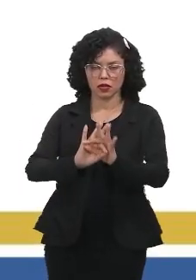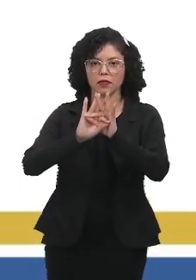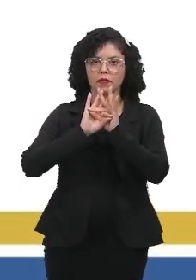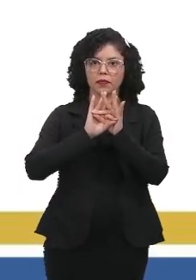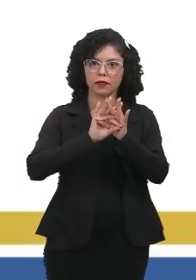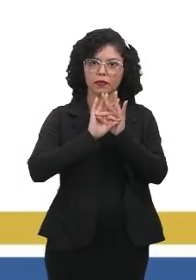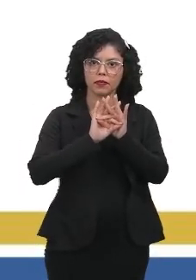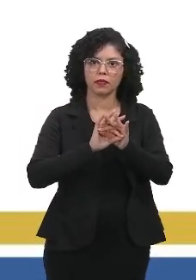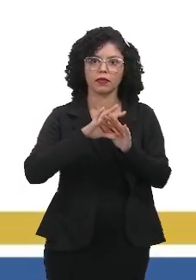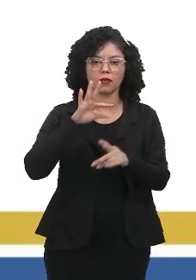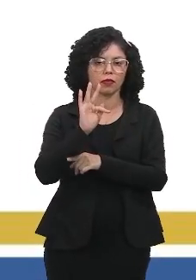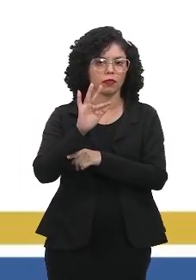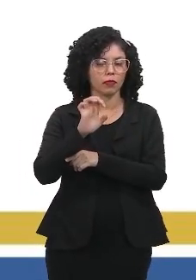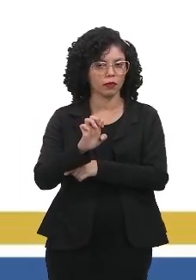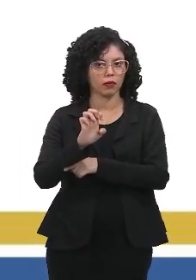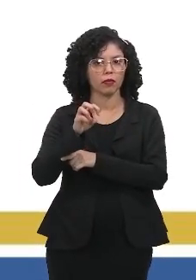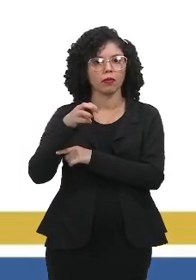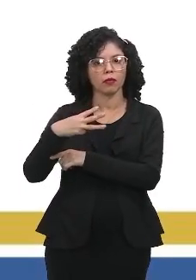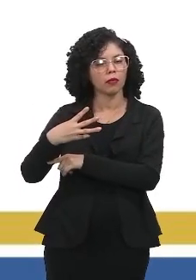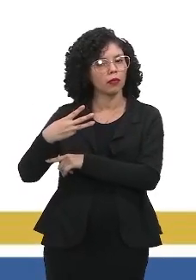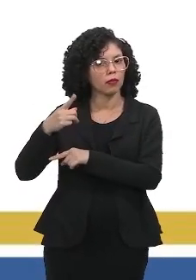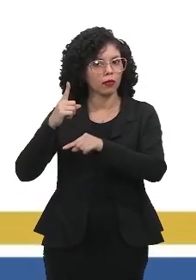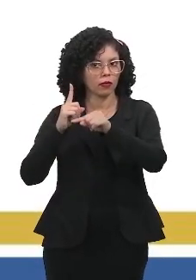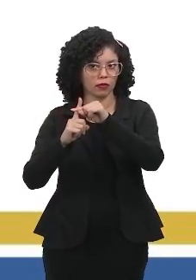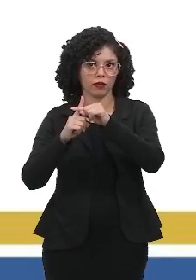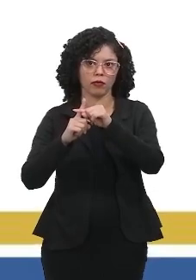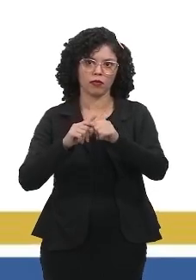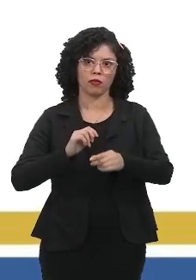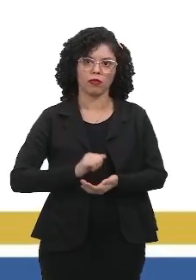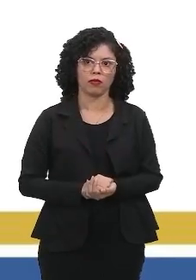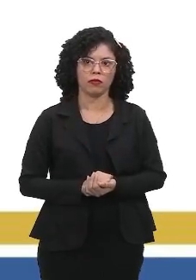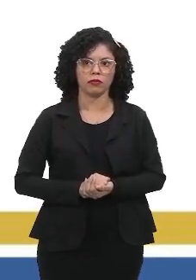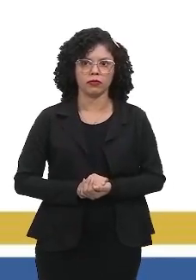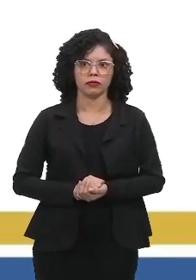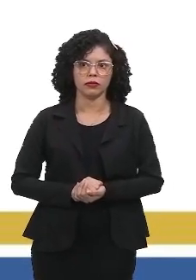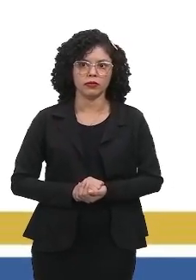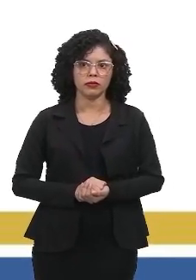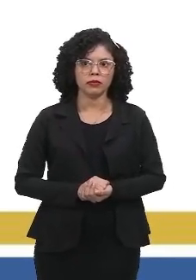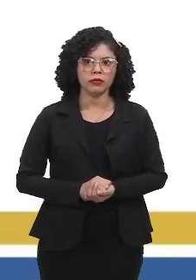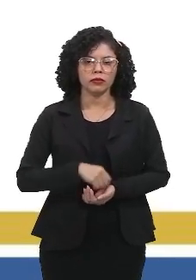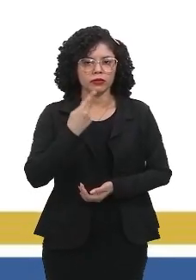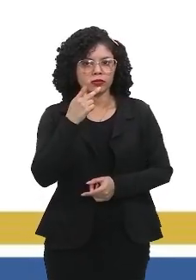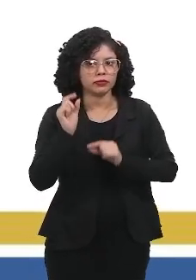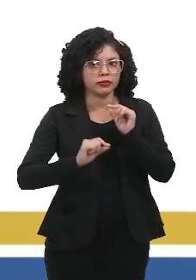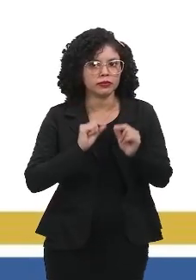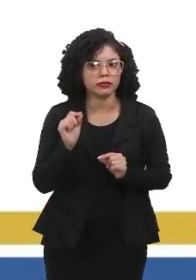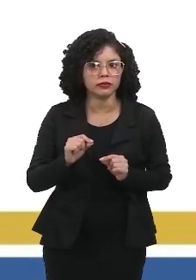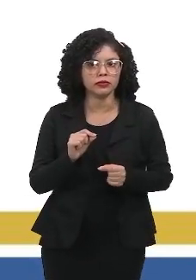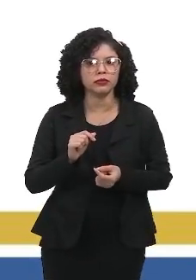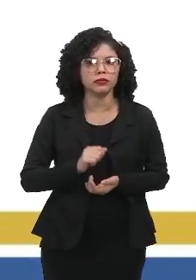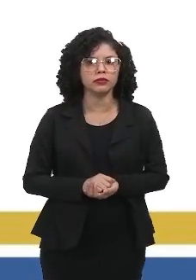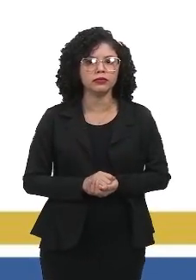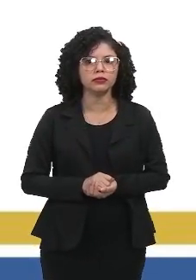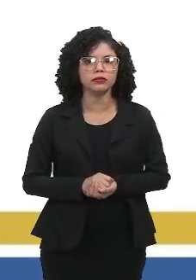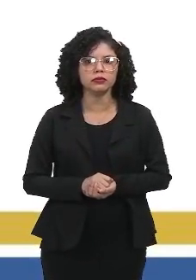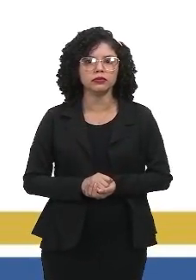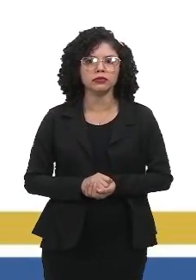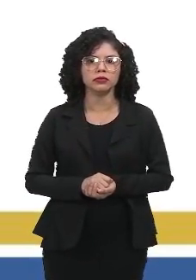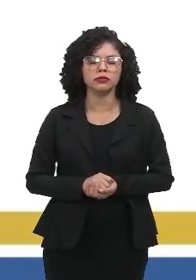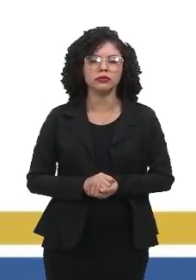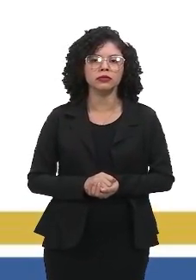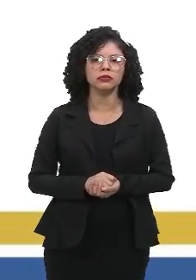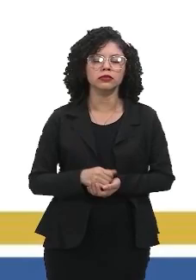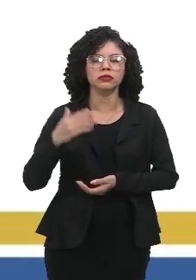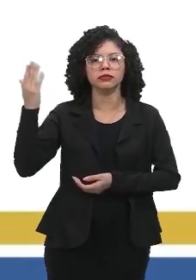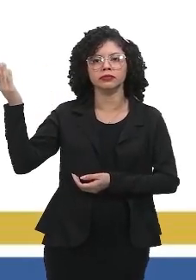ao fe3 mais da citocol C oxidase nós estamos falando desse